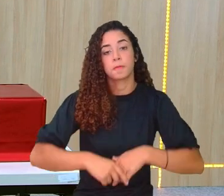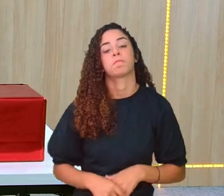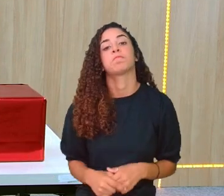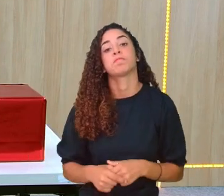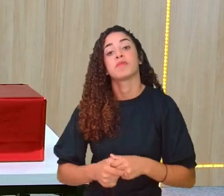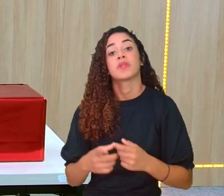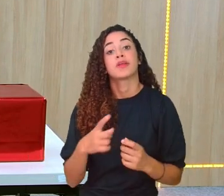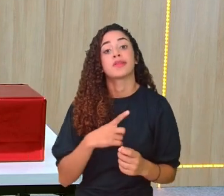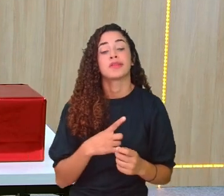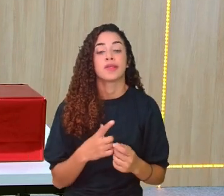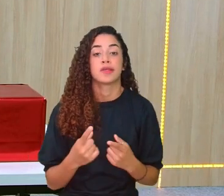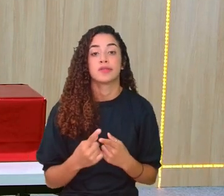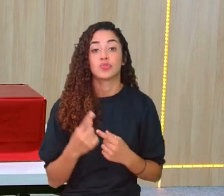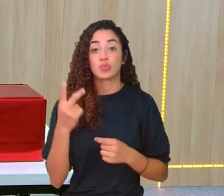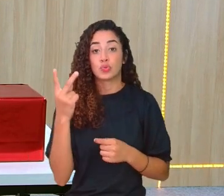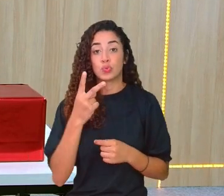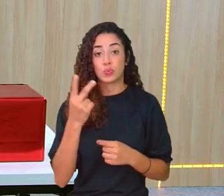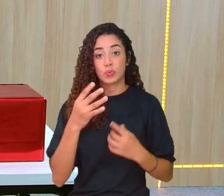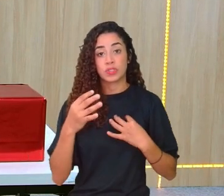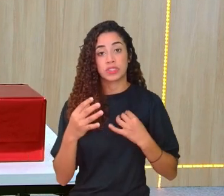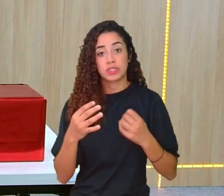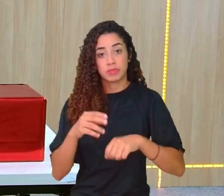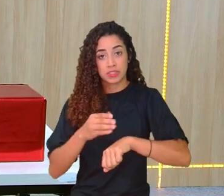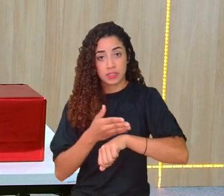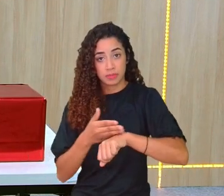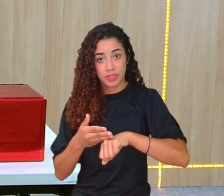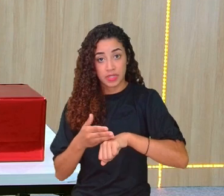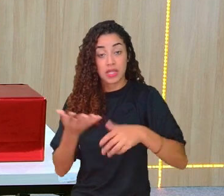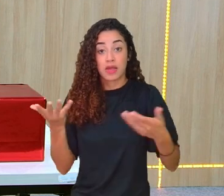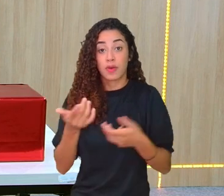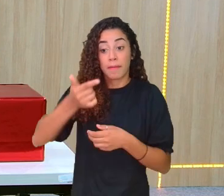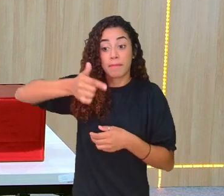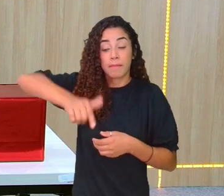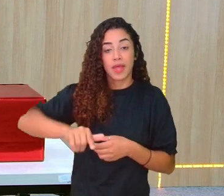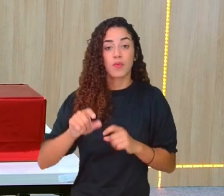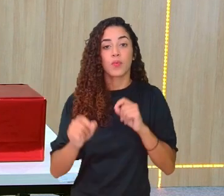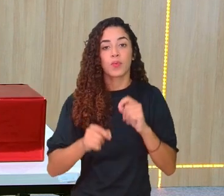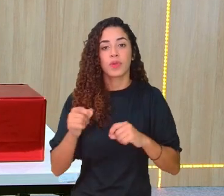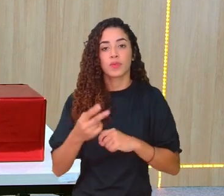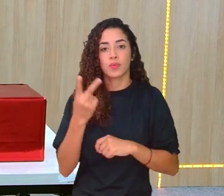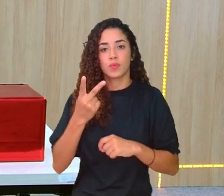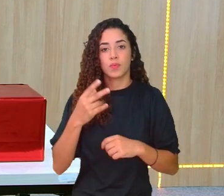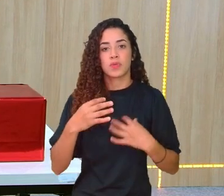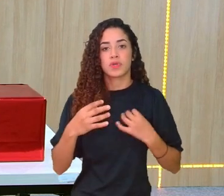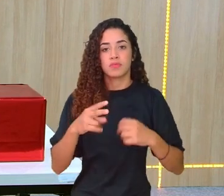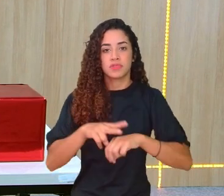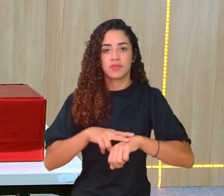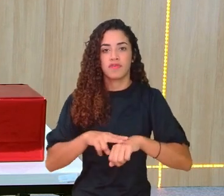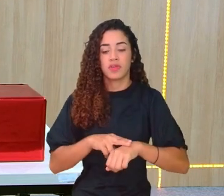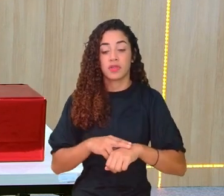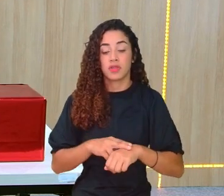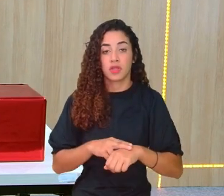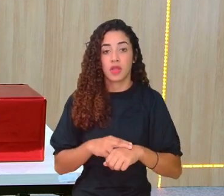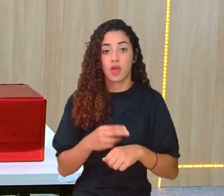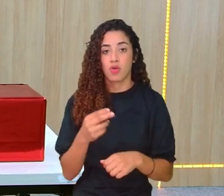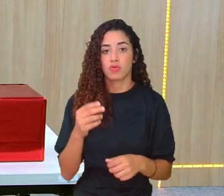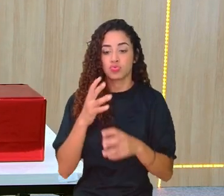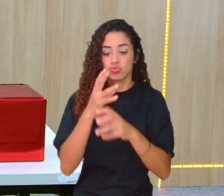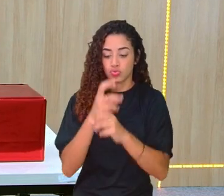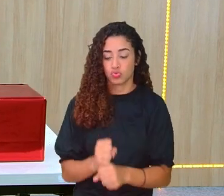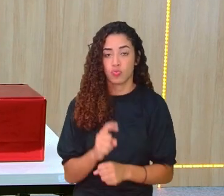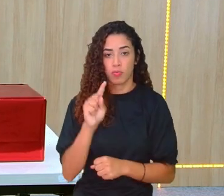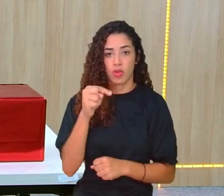da camisa branca. Agora, eu vou ter mais duas da camisa verde. Quantas possibilidades eu tive? Quatro.